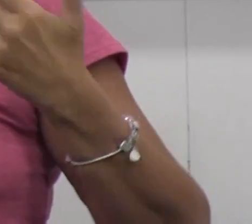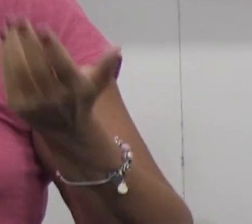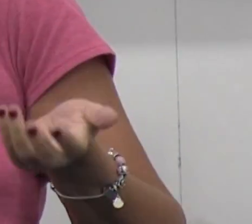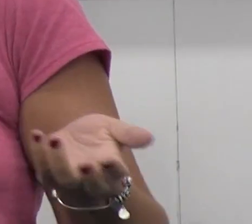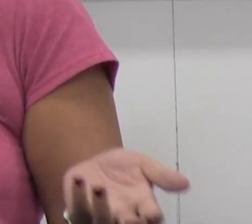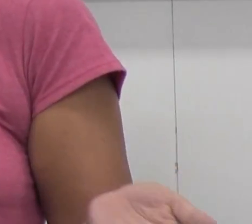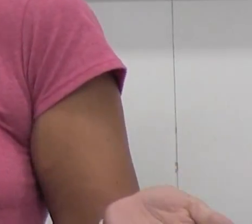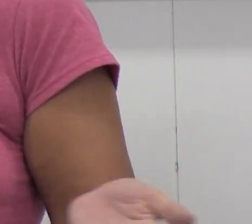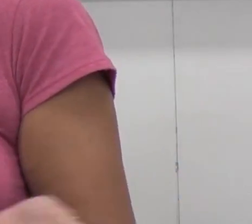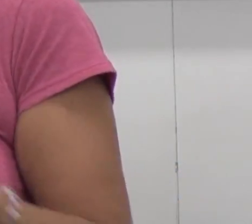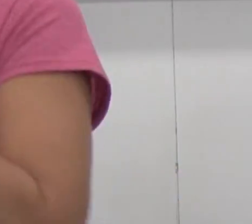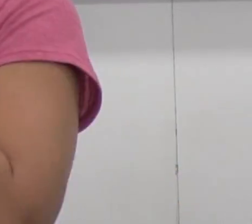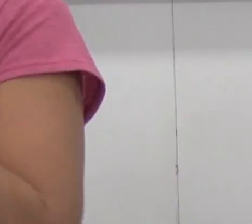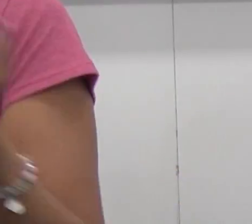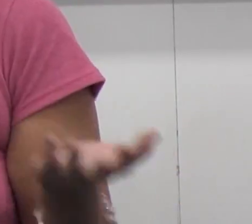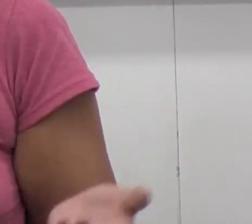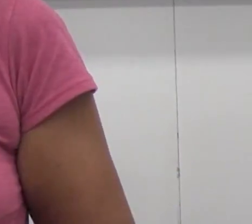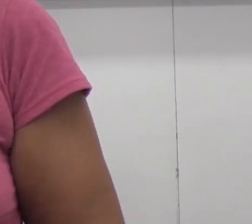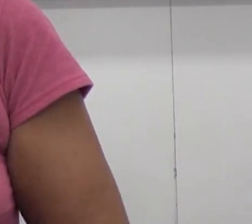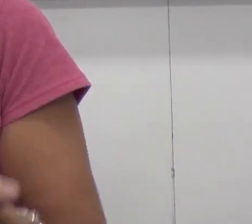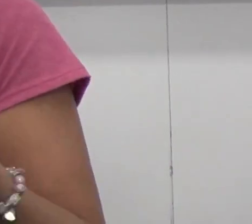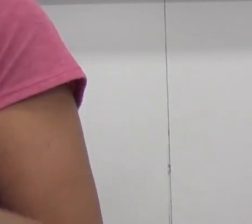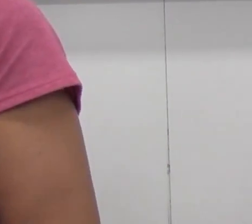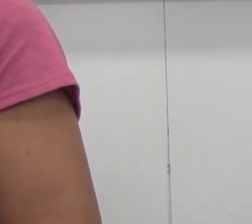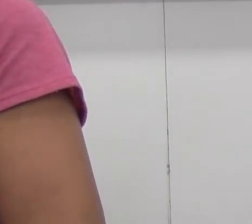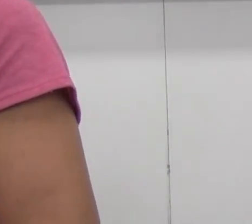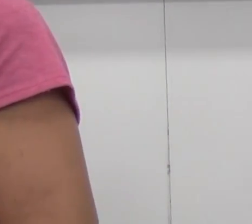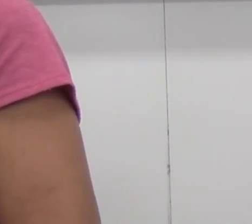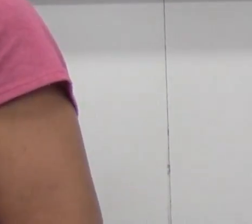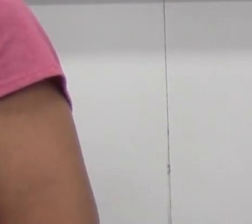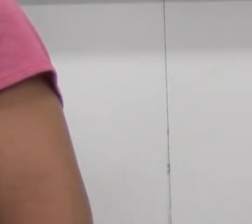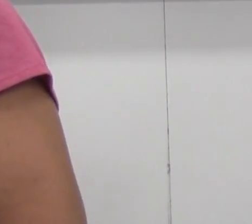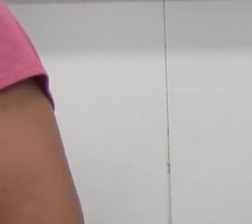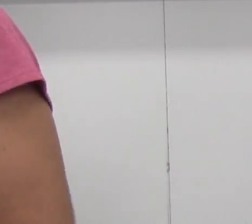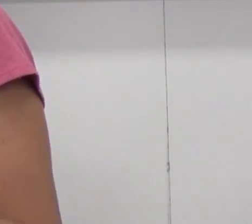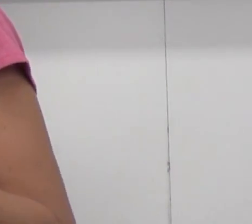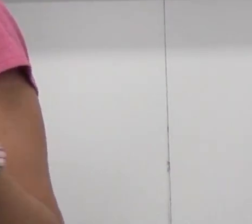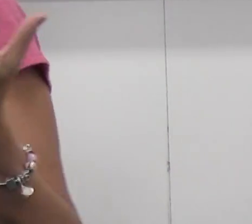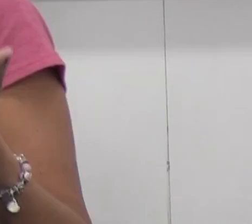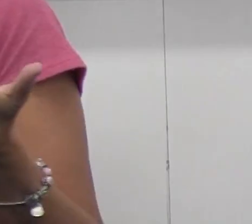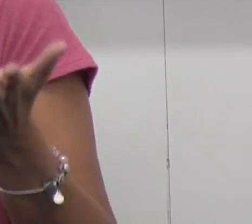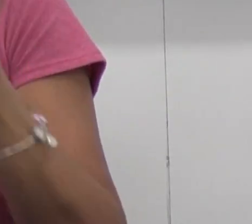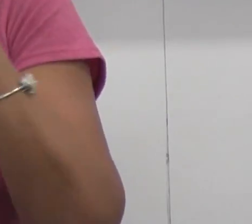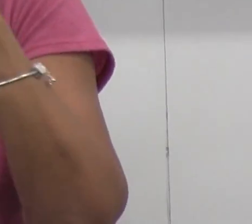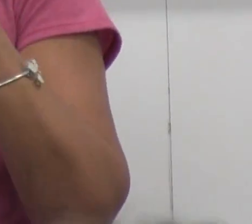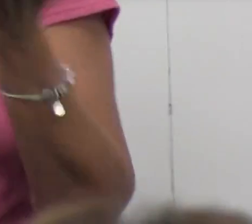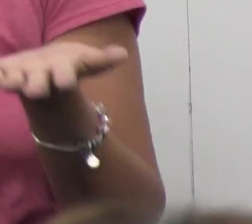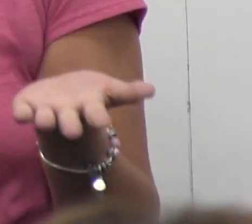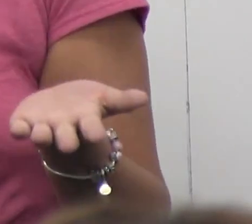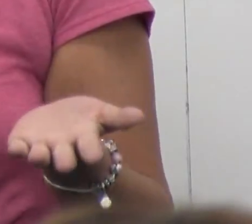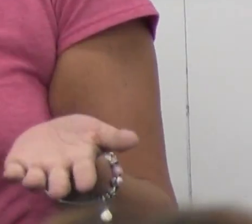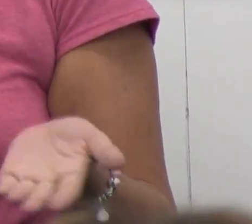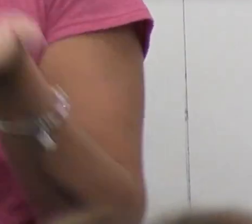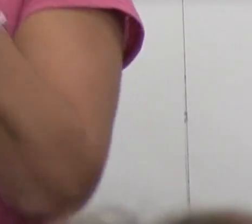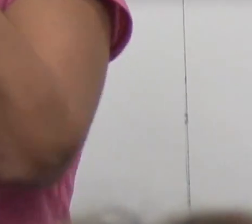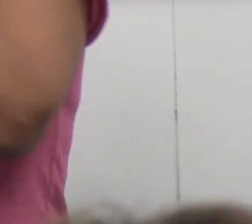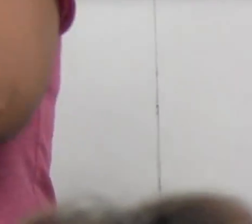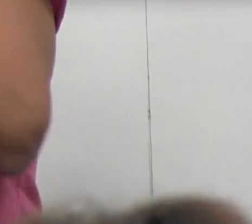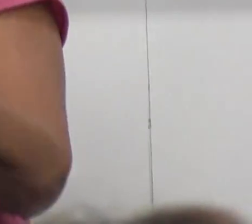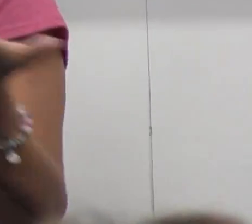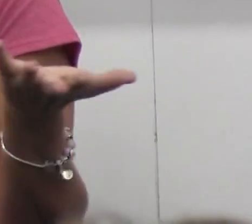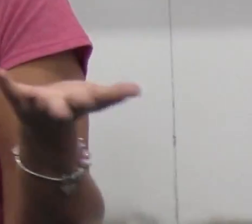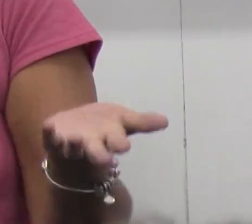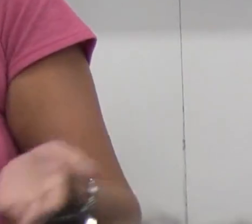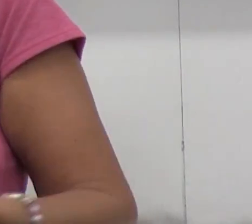Bom, esse tema é um tema interessante e legal. Eu já tive essa experiência de aprender por meio da música e eu já vi que para mim não funcionou.